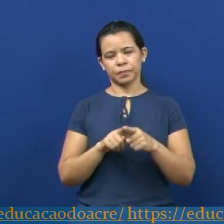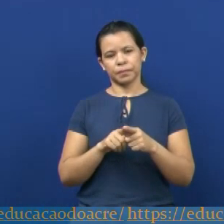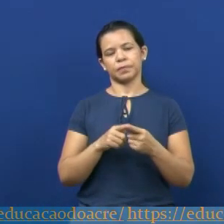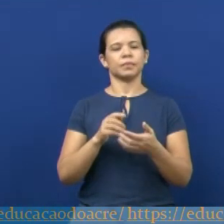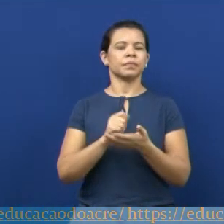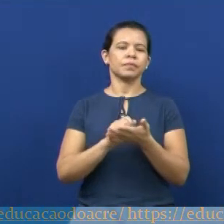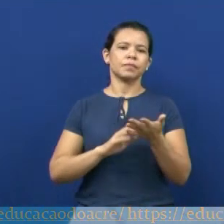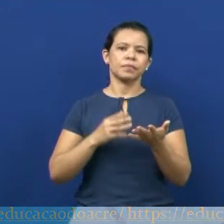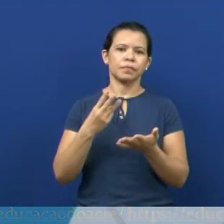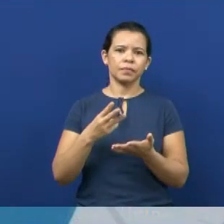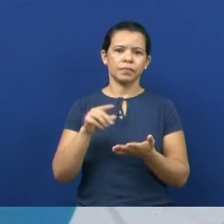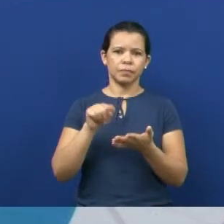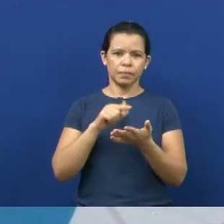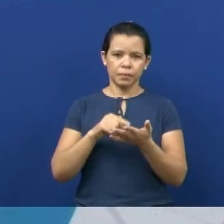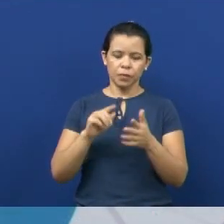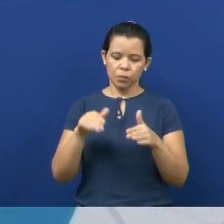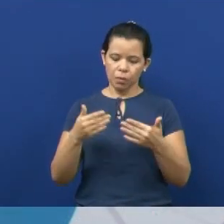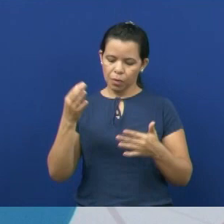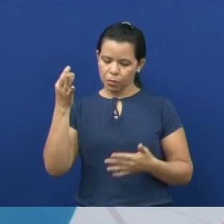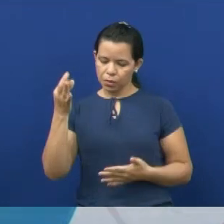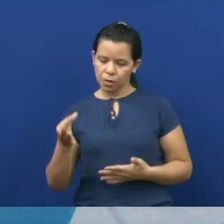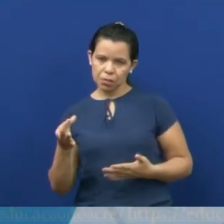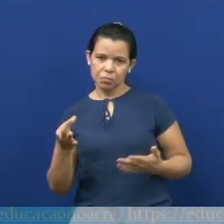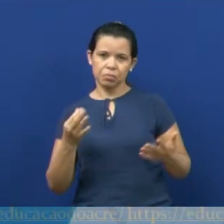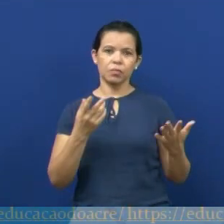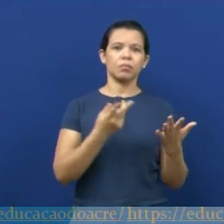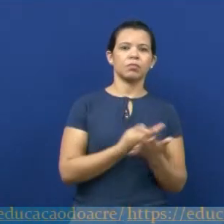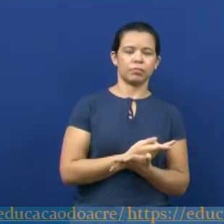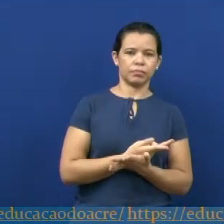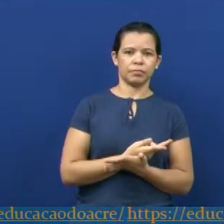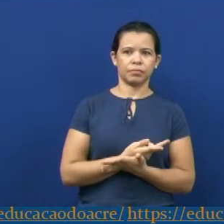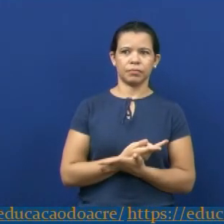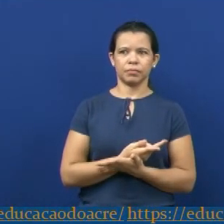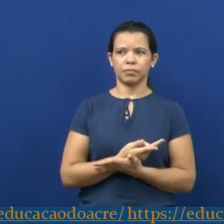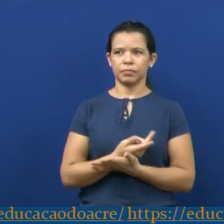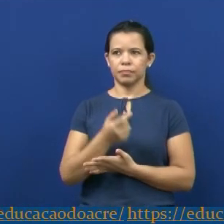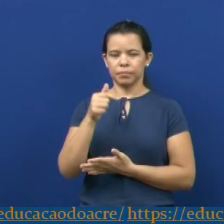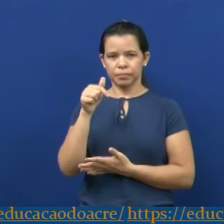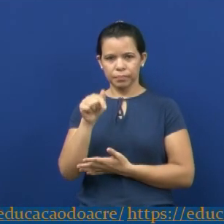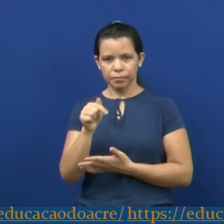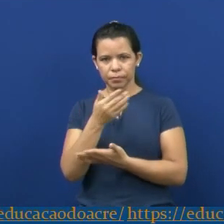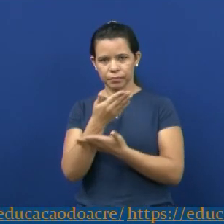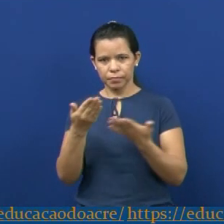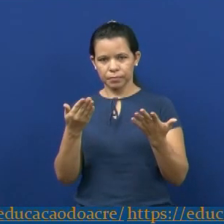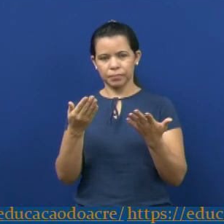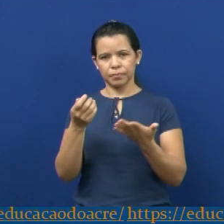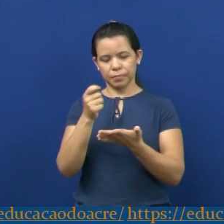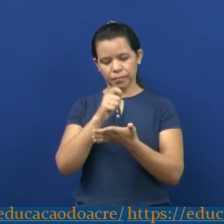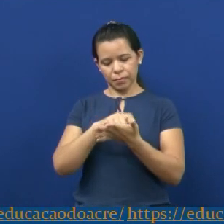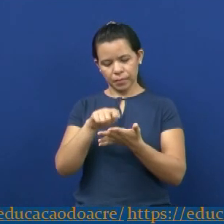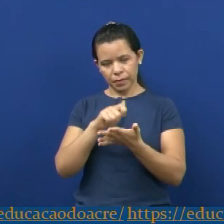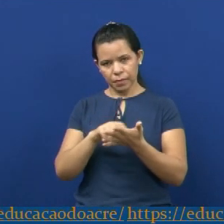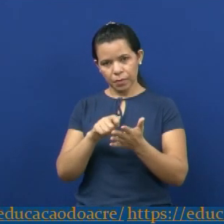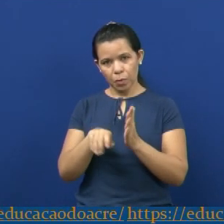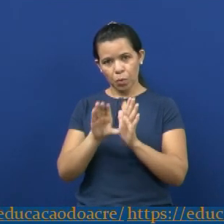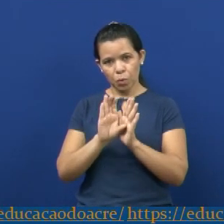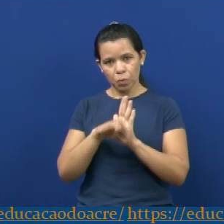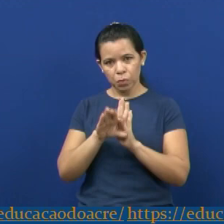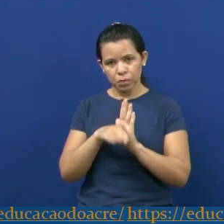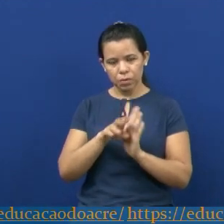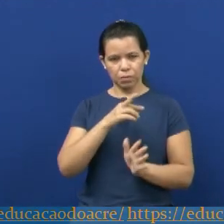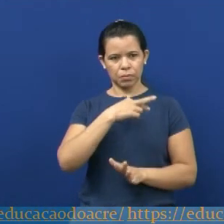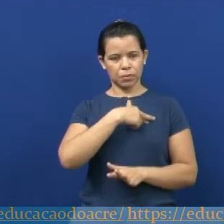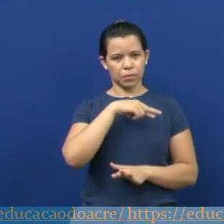errado, tá? E aí, no 7º, vocês vão colocar os conceitos, o que é para religião e o que é